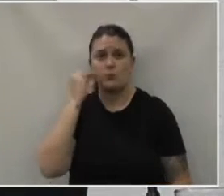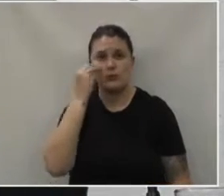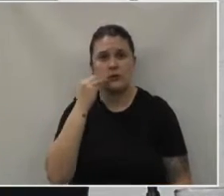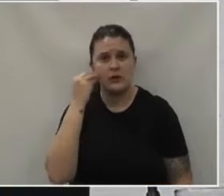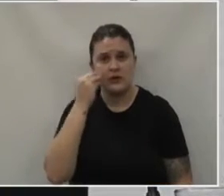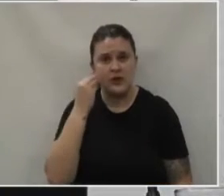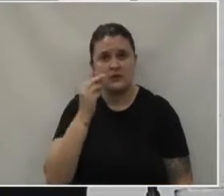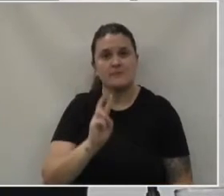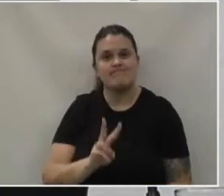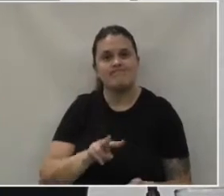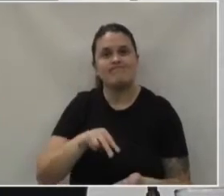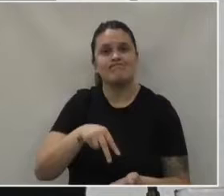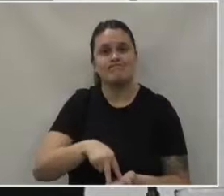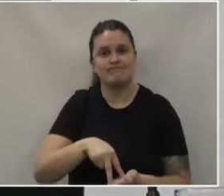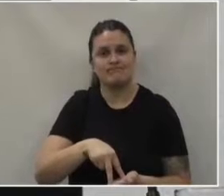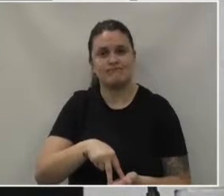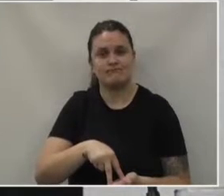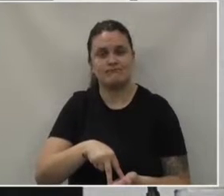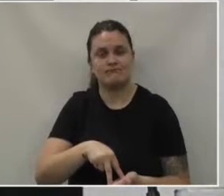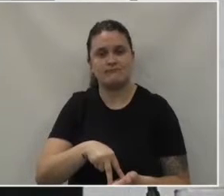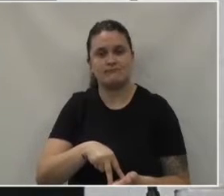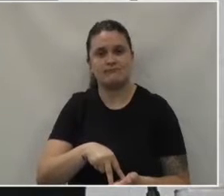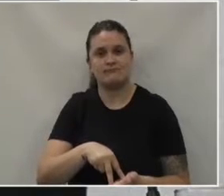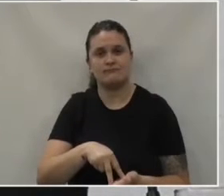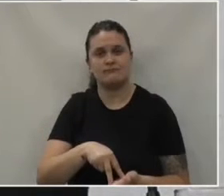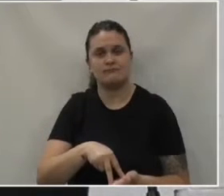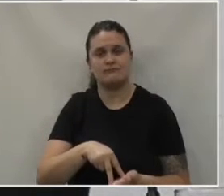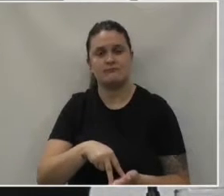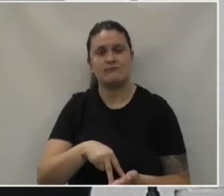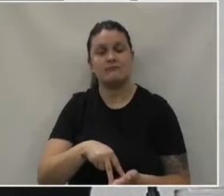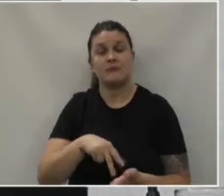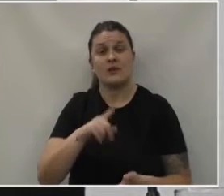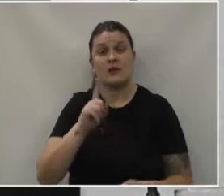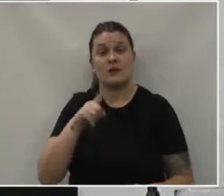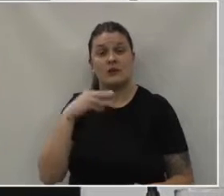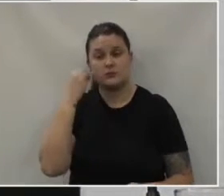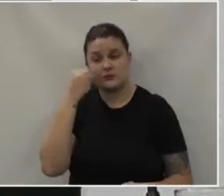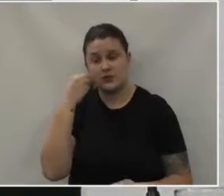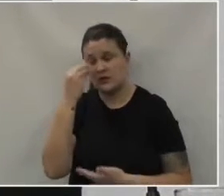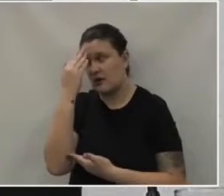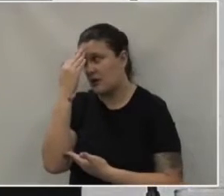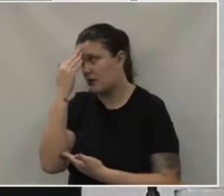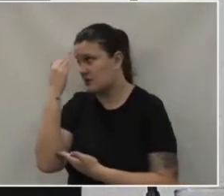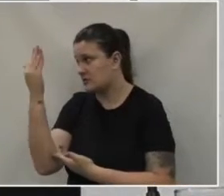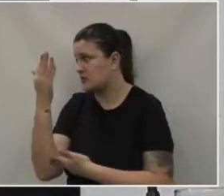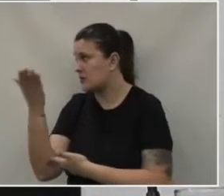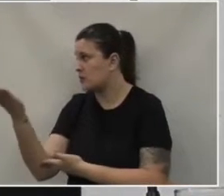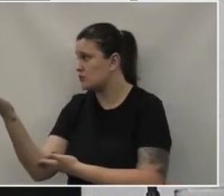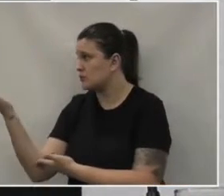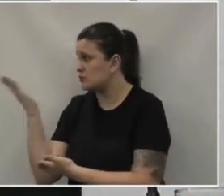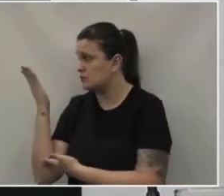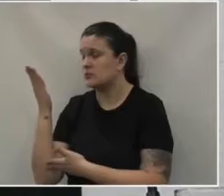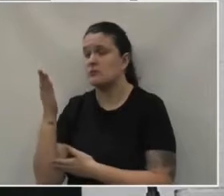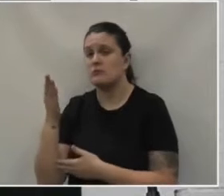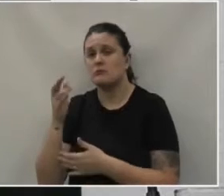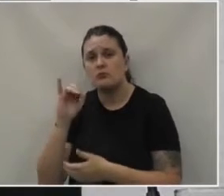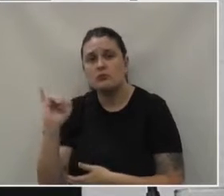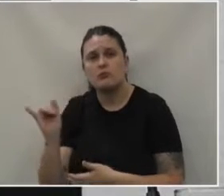de estar aqui nessa tribuna é a oportunidade de agradecer aos senhores por apreciar essa